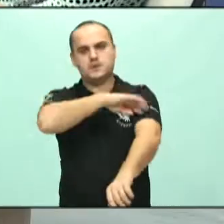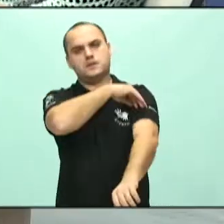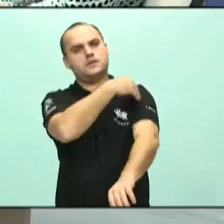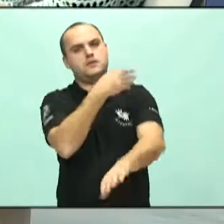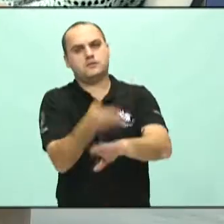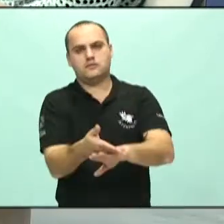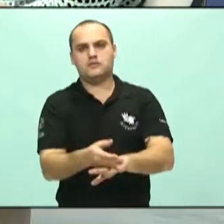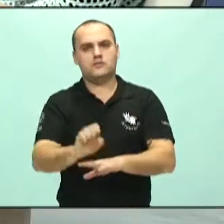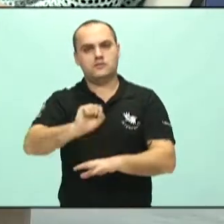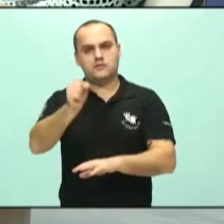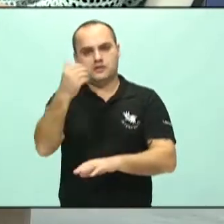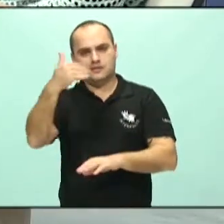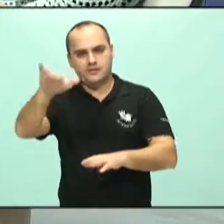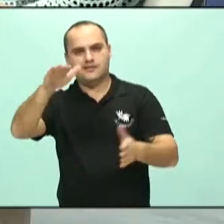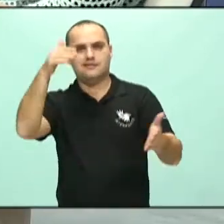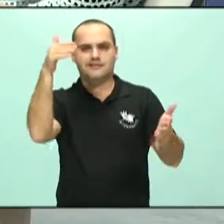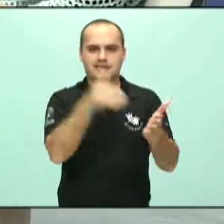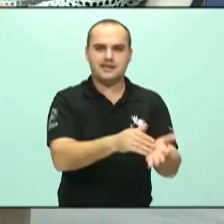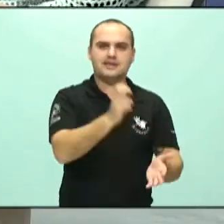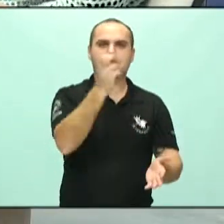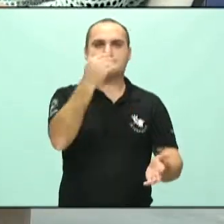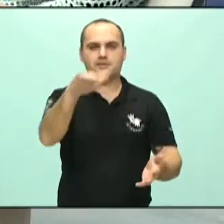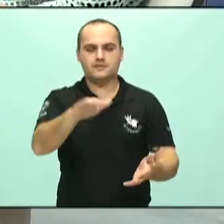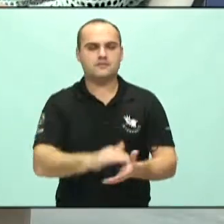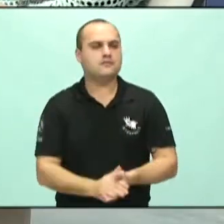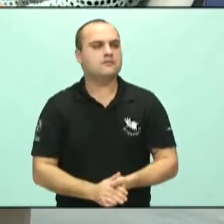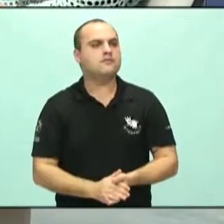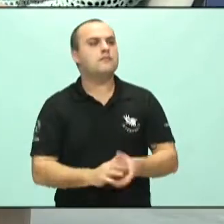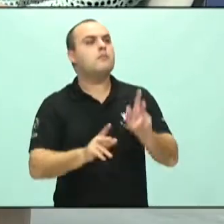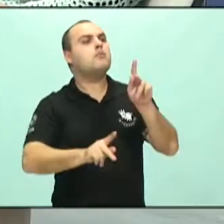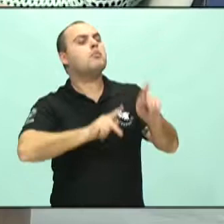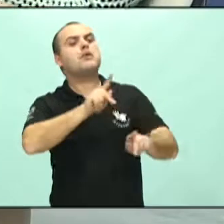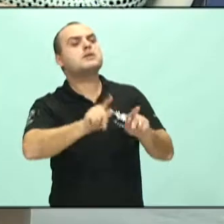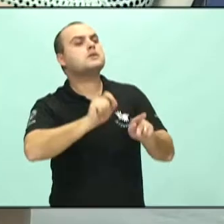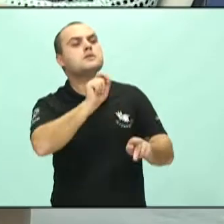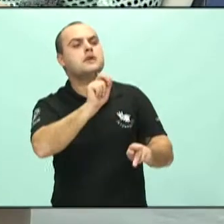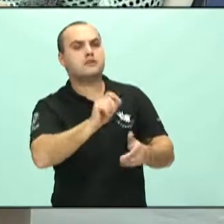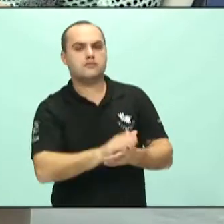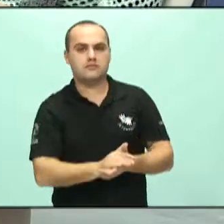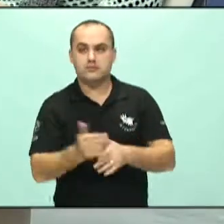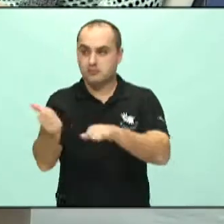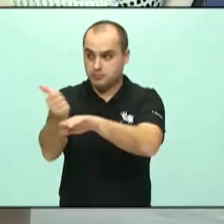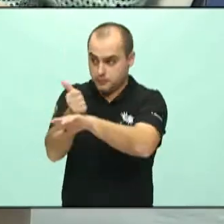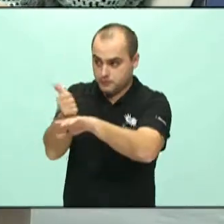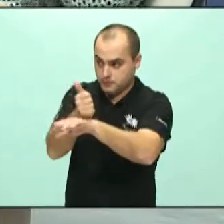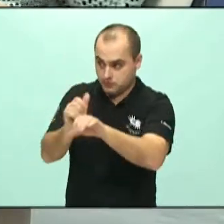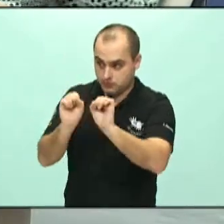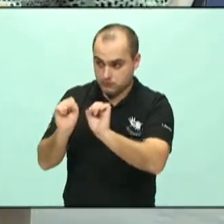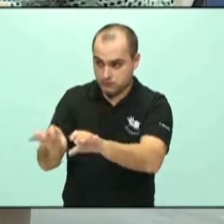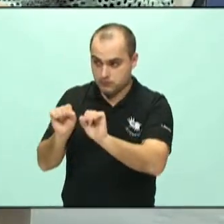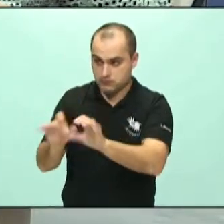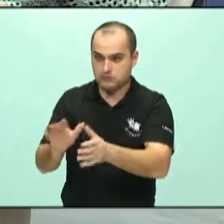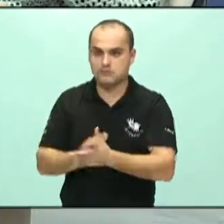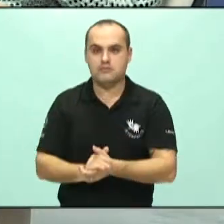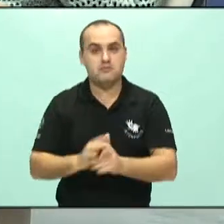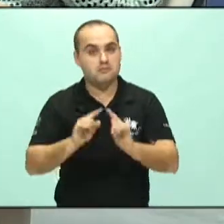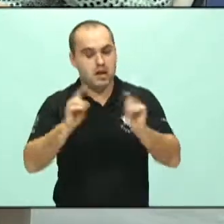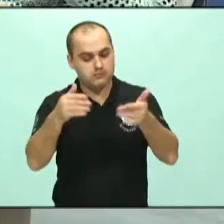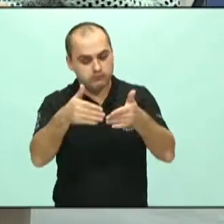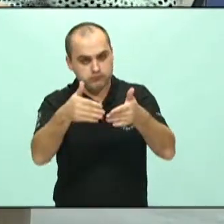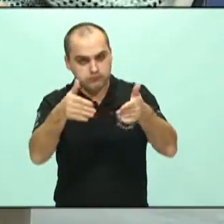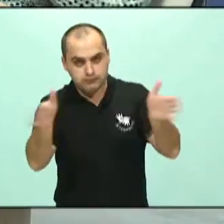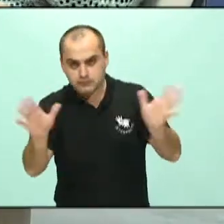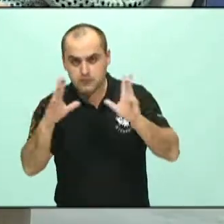Das 8h30 até as 5h30, com intervalo no almoço. Público-alvo, profissionais de educação. Mas então E a gente entidades. amplia Tá para aberto. todas